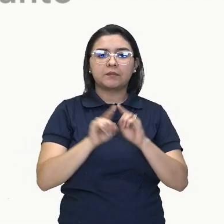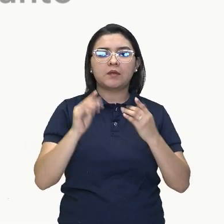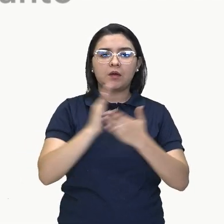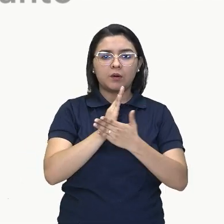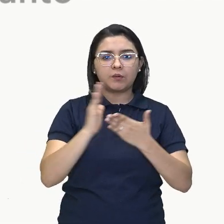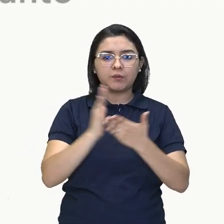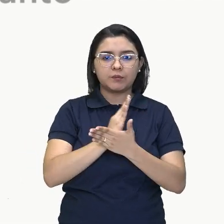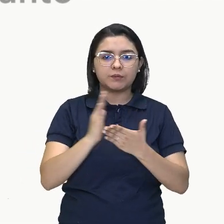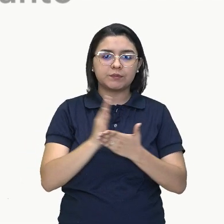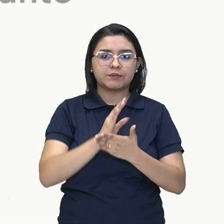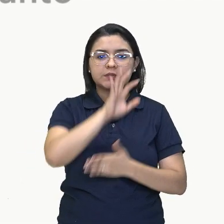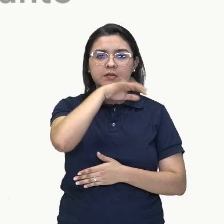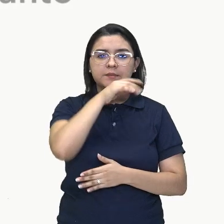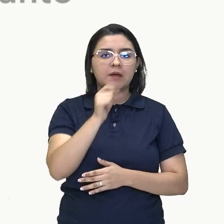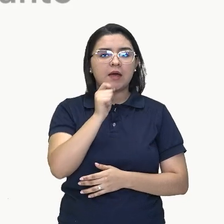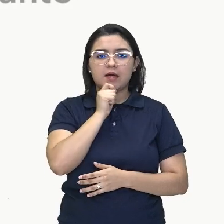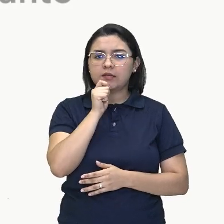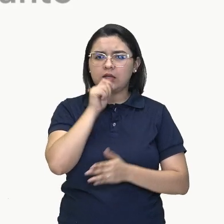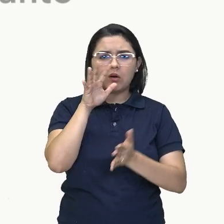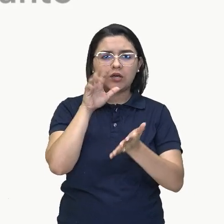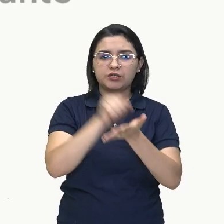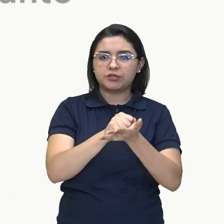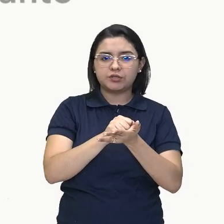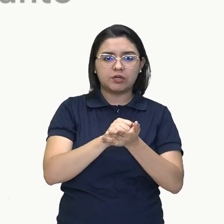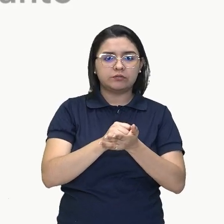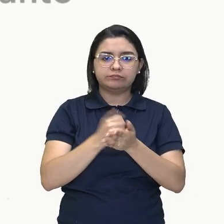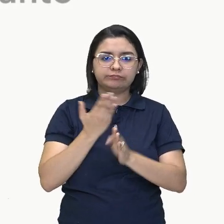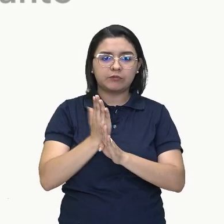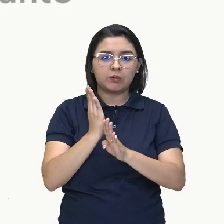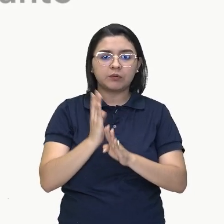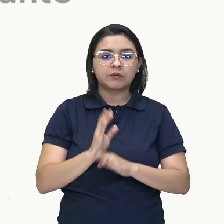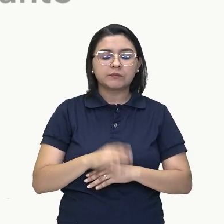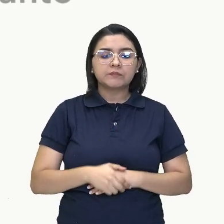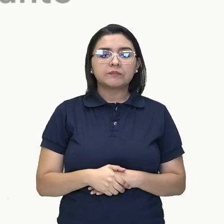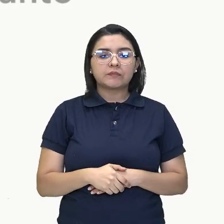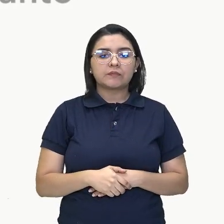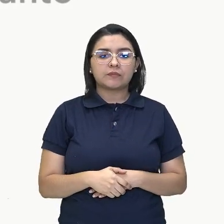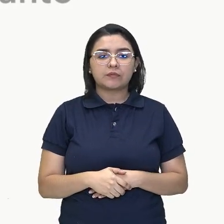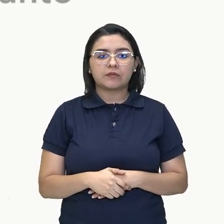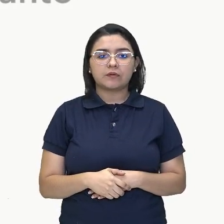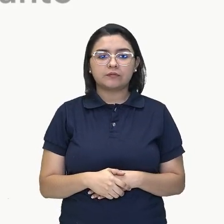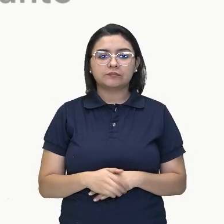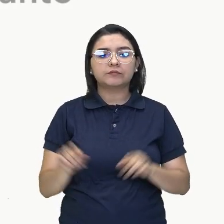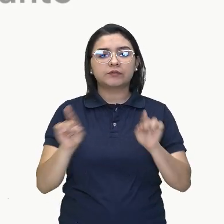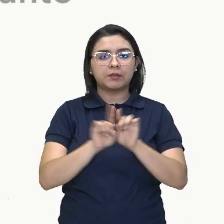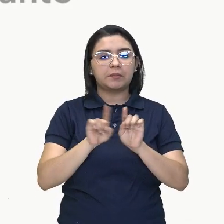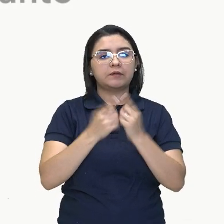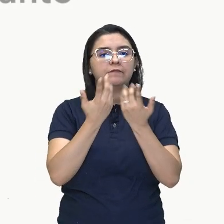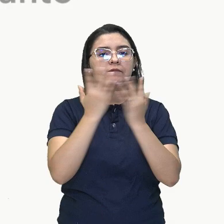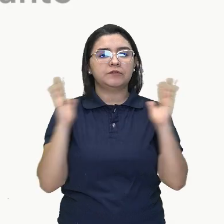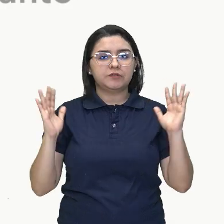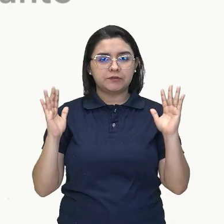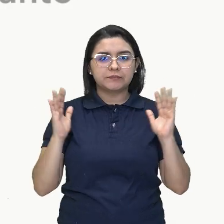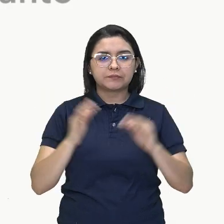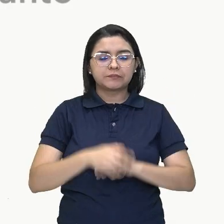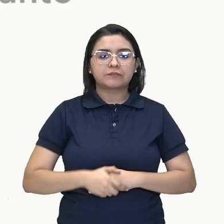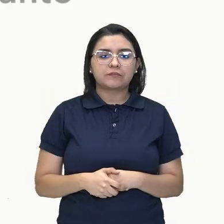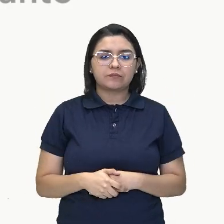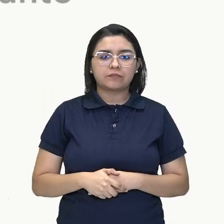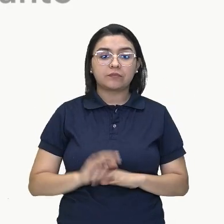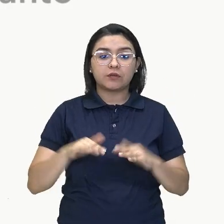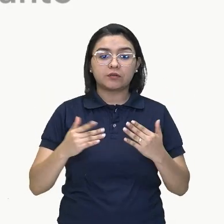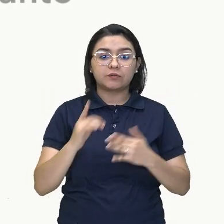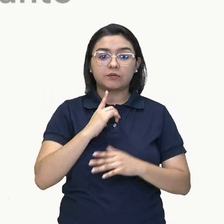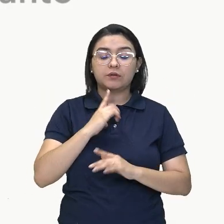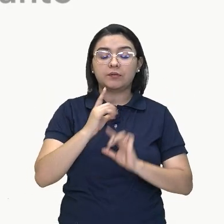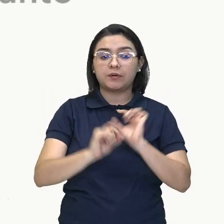que ainda nem foram catalogadas, né? Aqui espécies animais e também espécies vegetais, né? Então nós